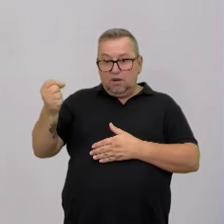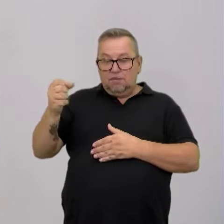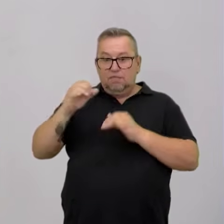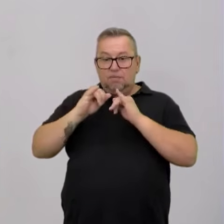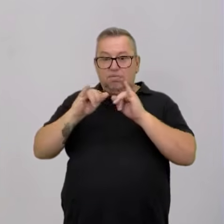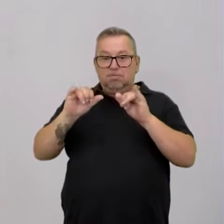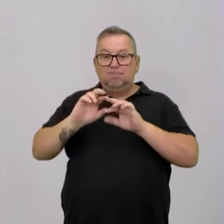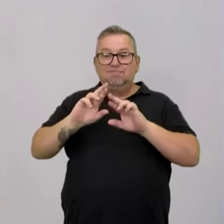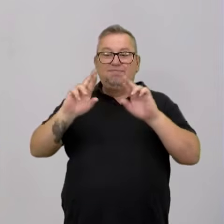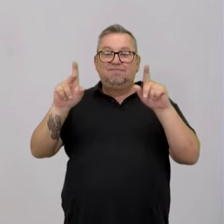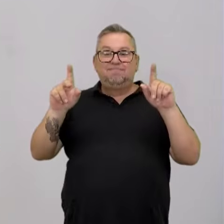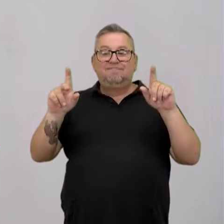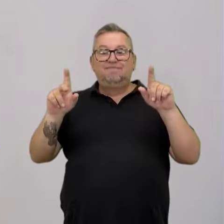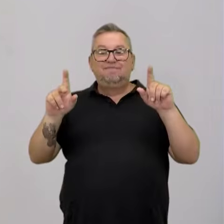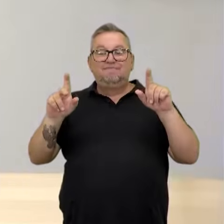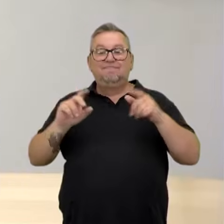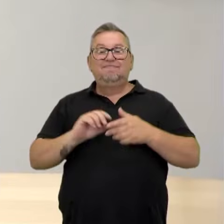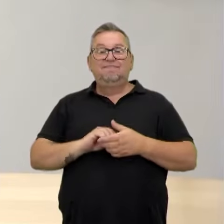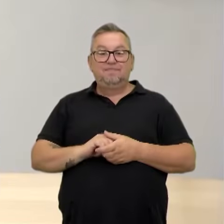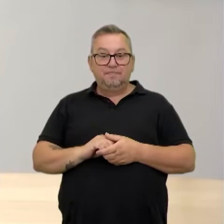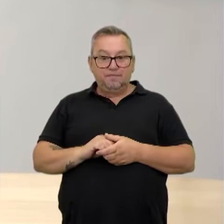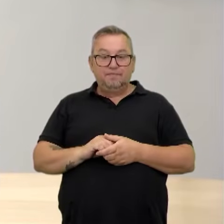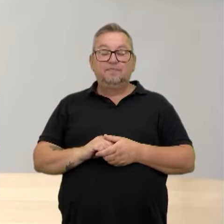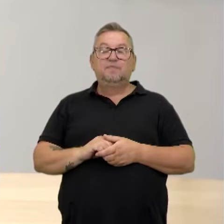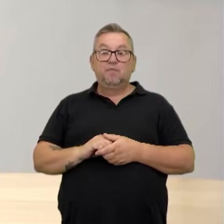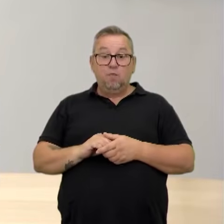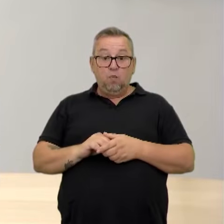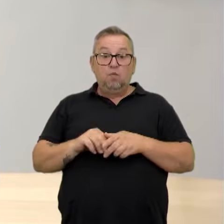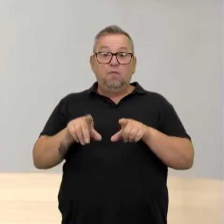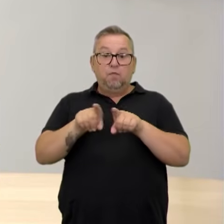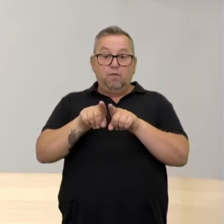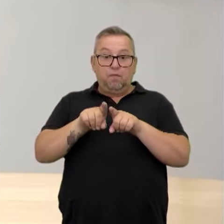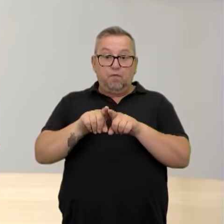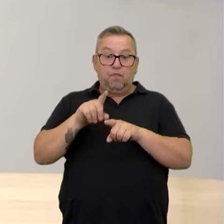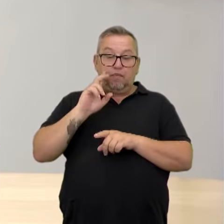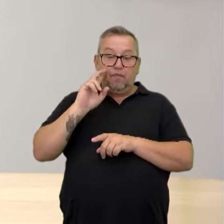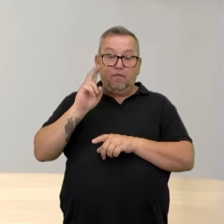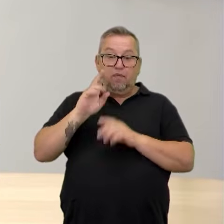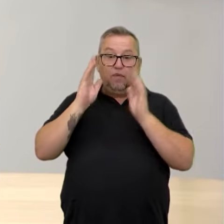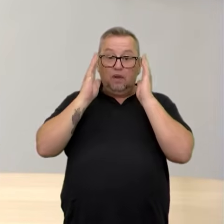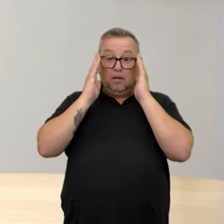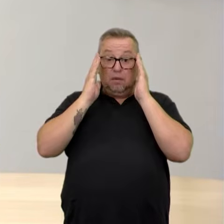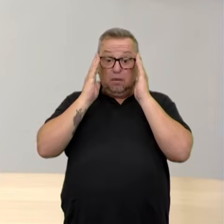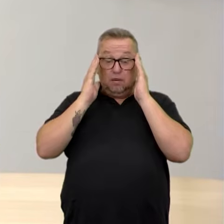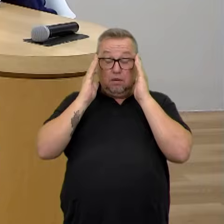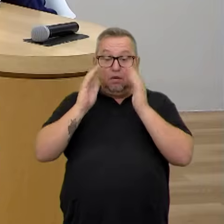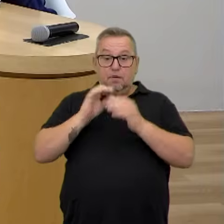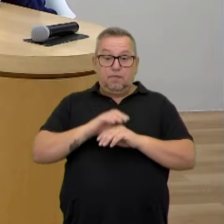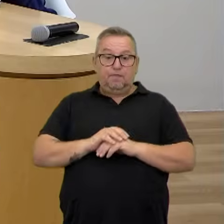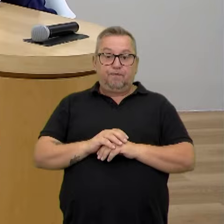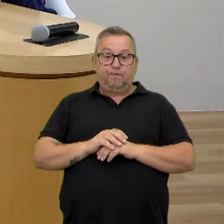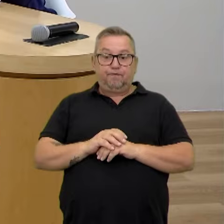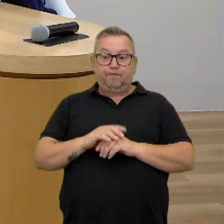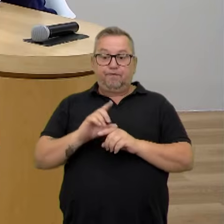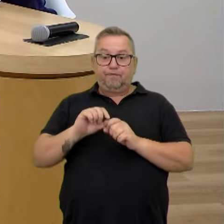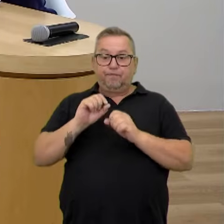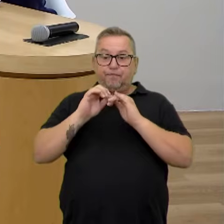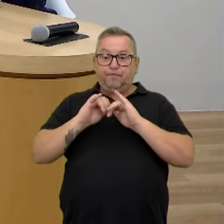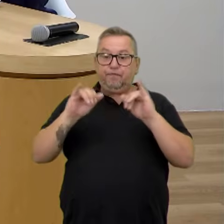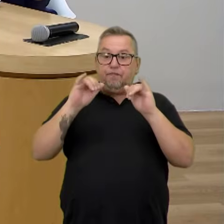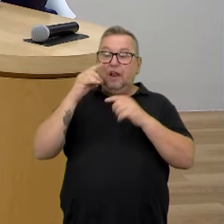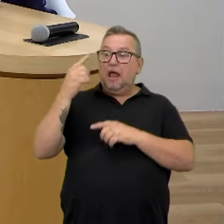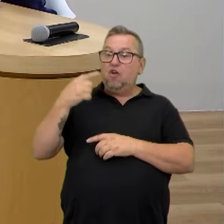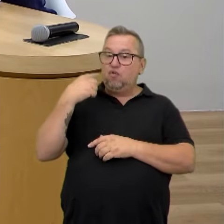já é dada de uma outra forma. Chamam ele até pela profissão, às vezes, né? Isso. Médico que... roubou, médico, advogado